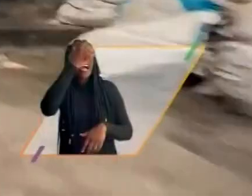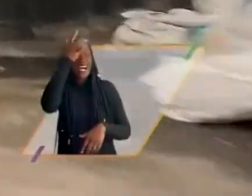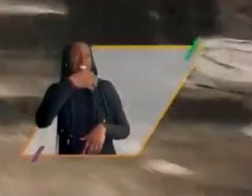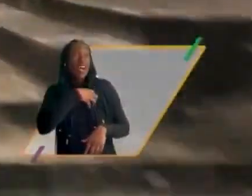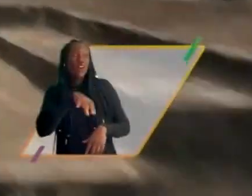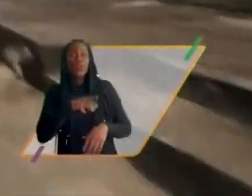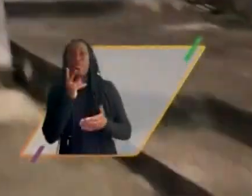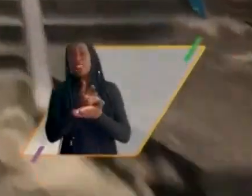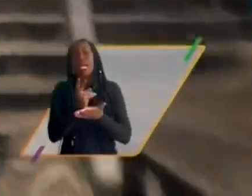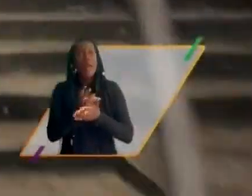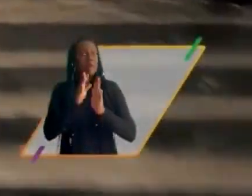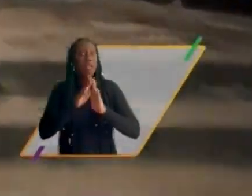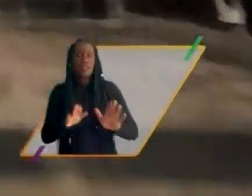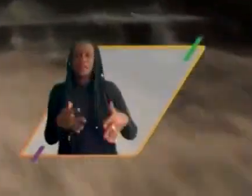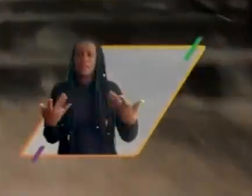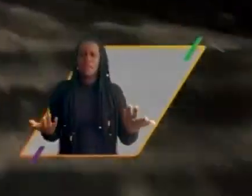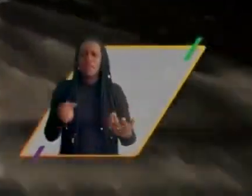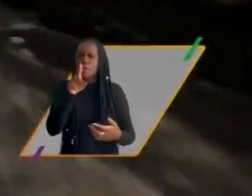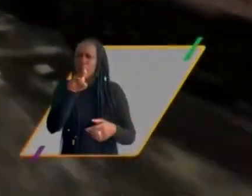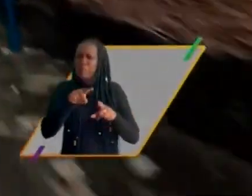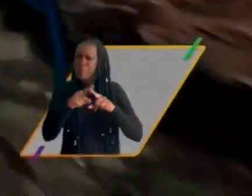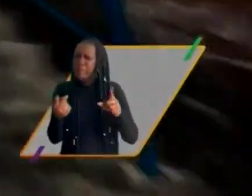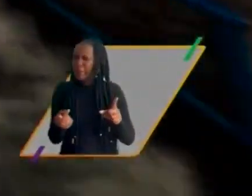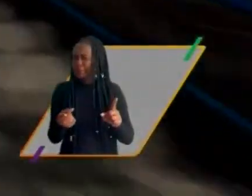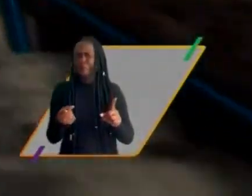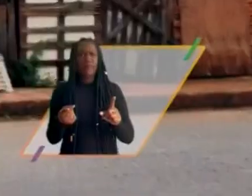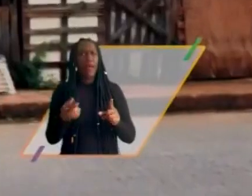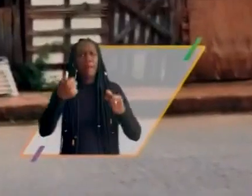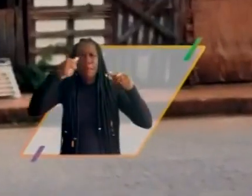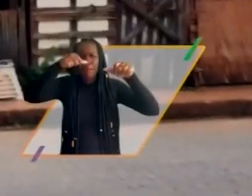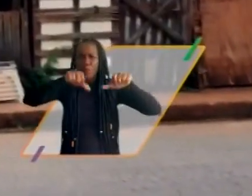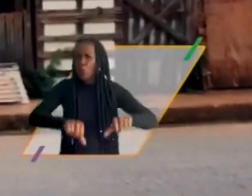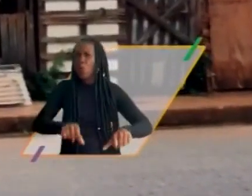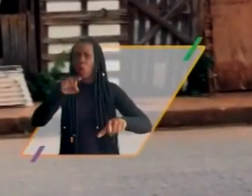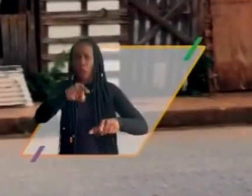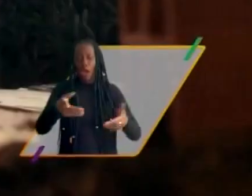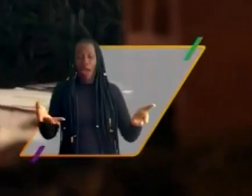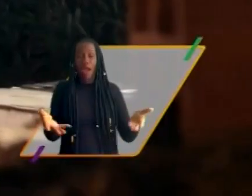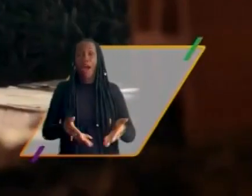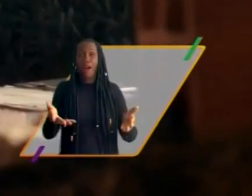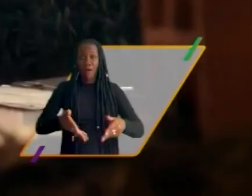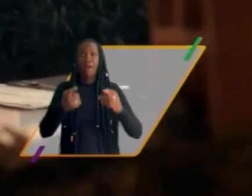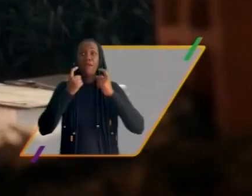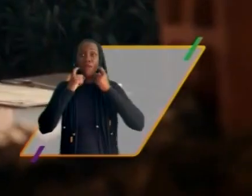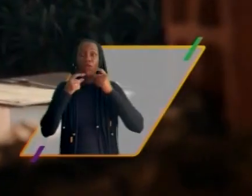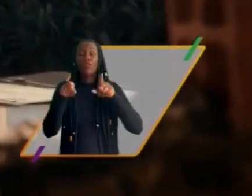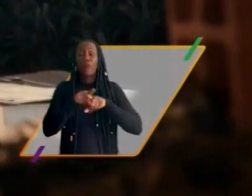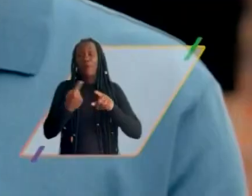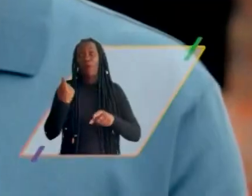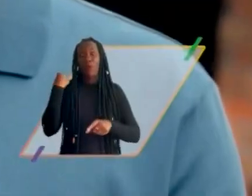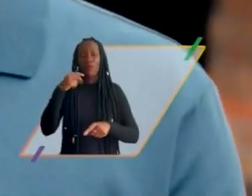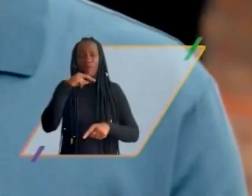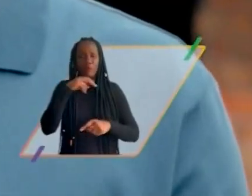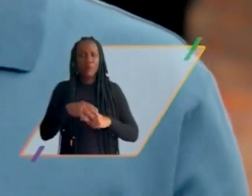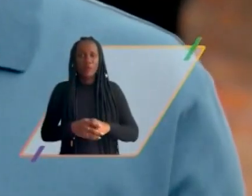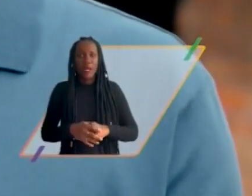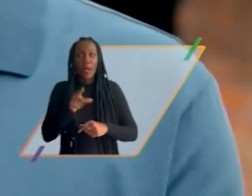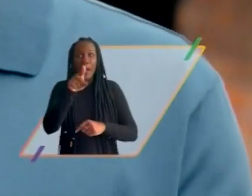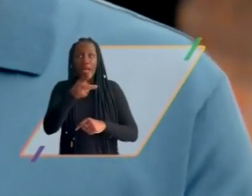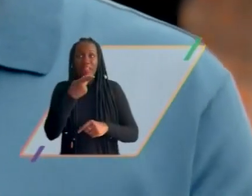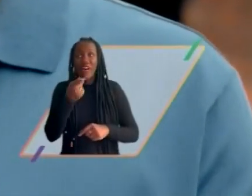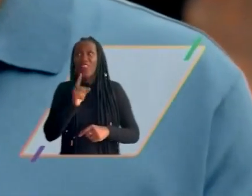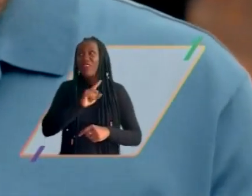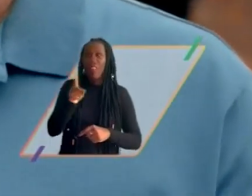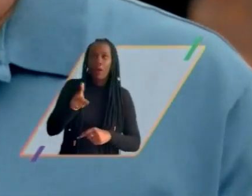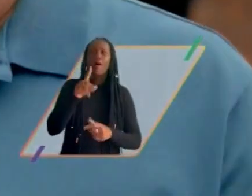assim. Mas os dados mostram que tem piorado nas gestões do atual prefeito e do seu antecessor. Eles negam, mas